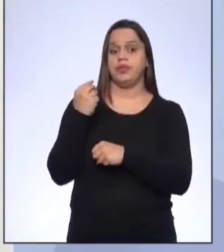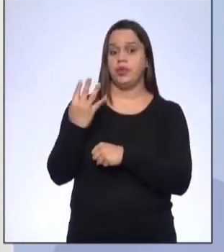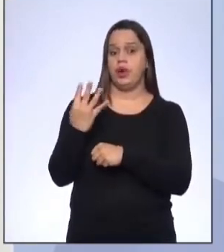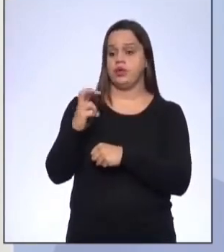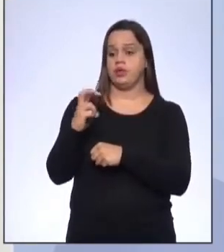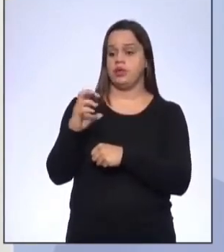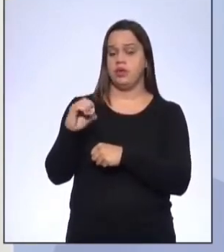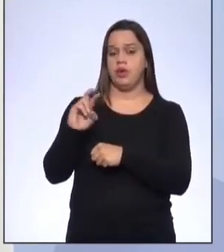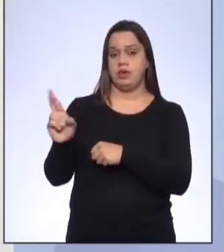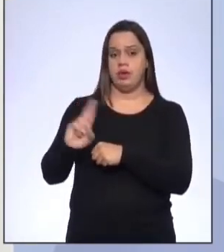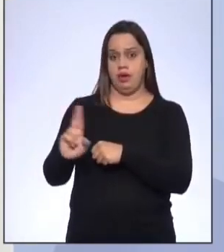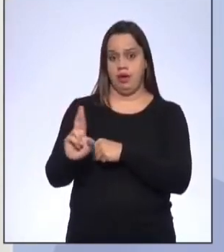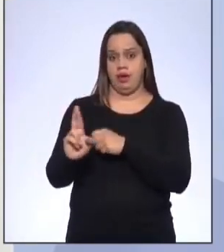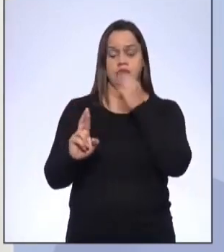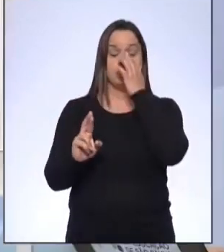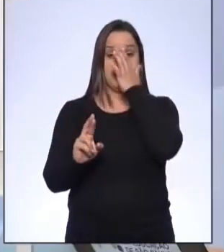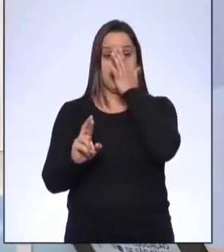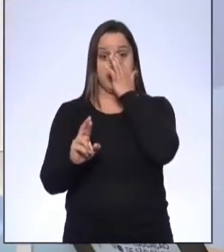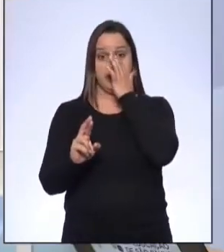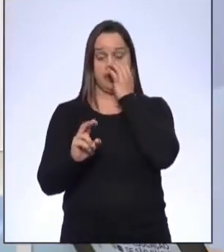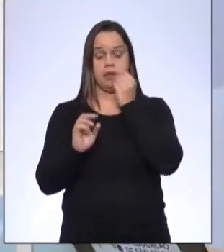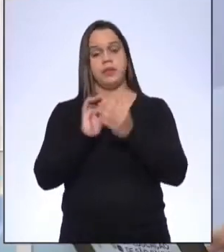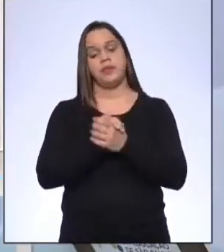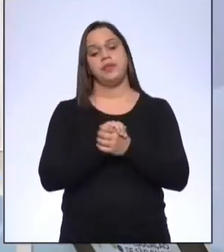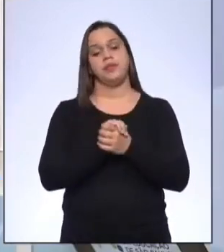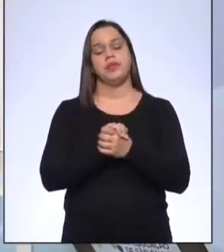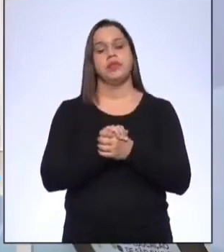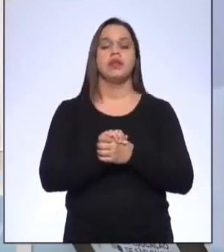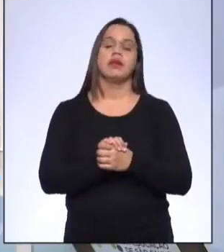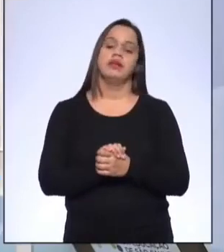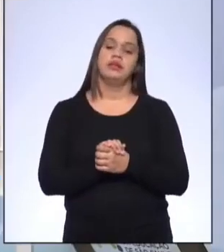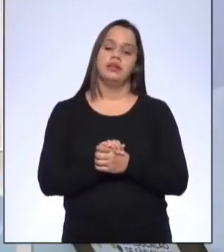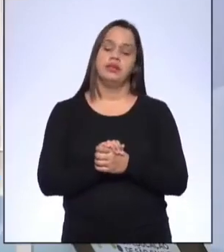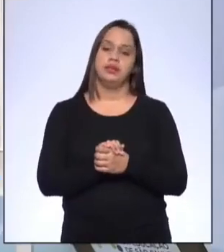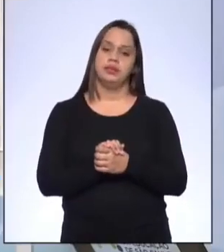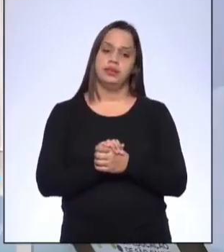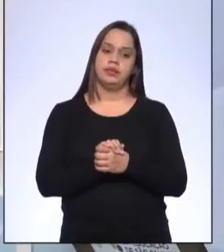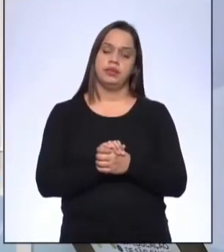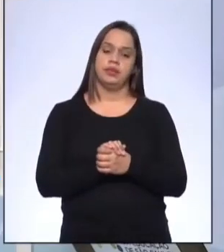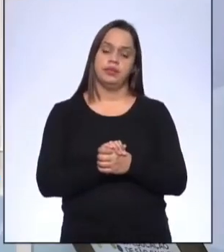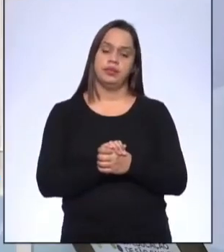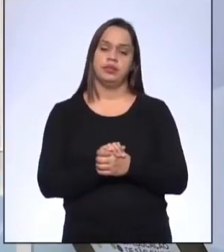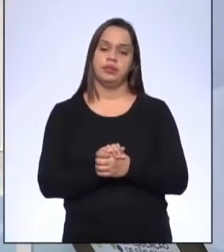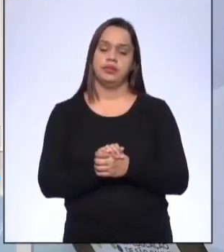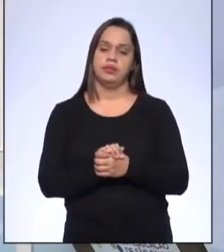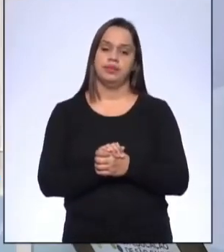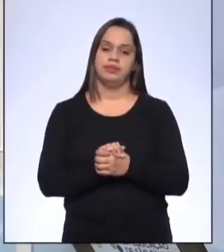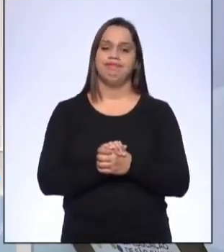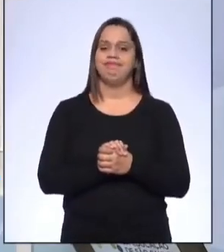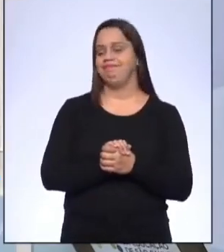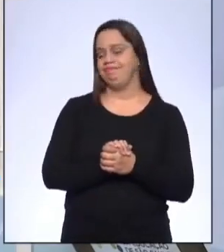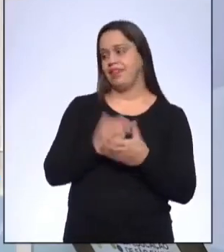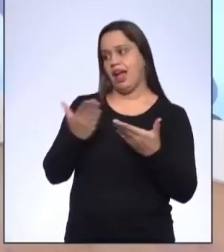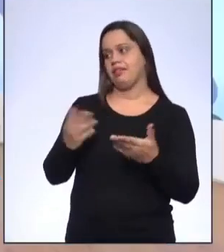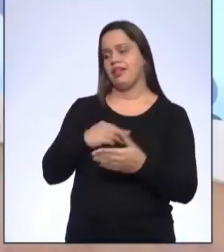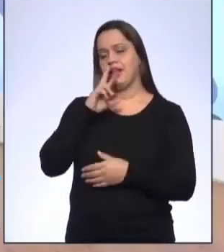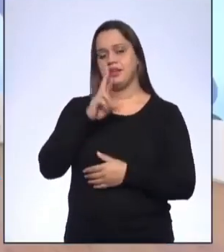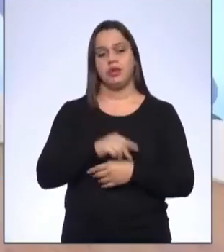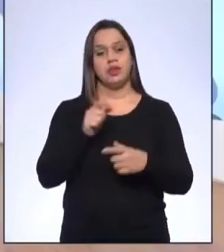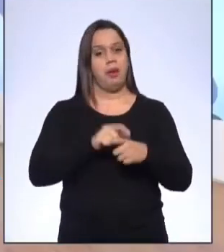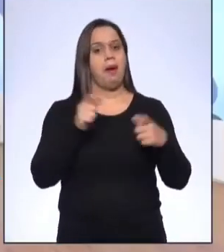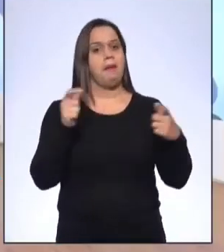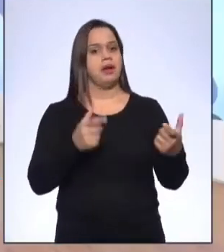R$450 que ele vai utilizar desse valor. É isso aí. A maioria acertou